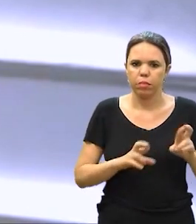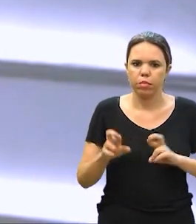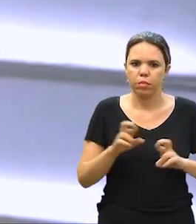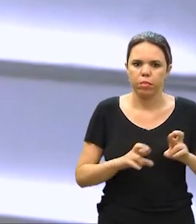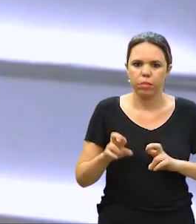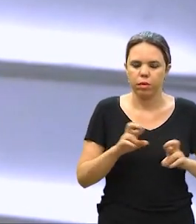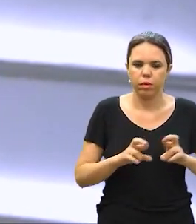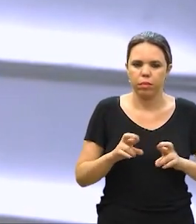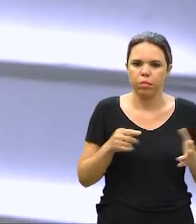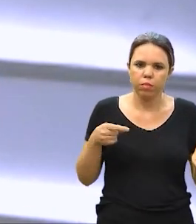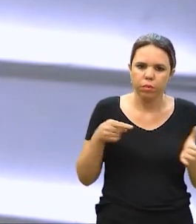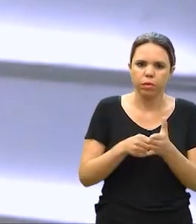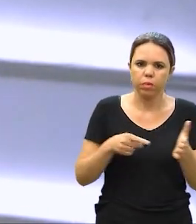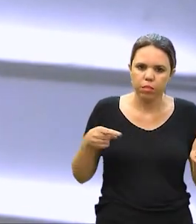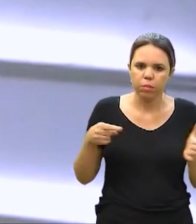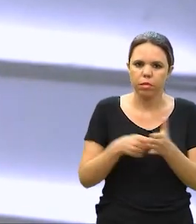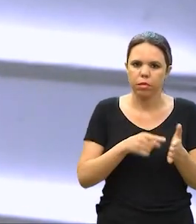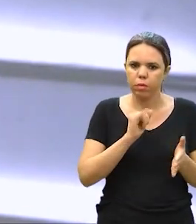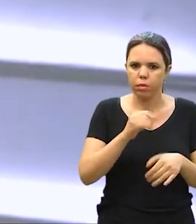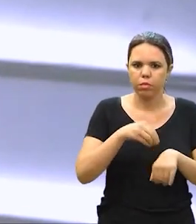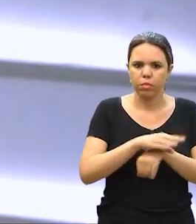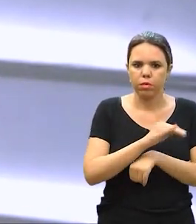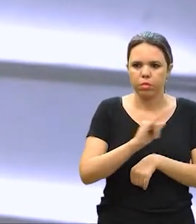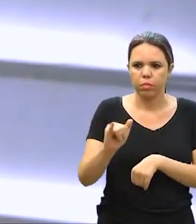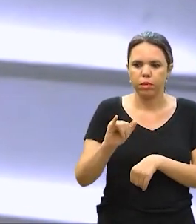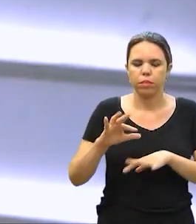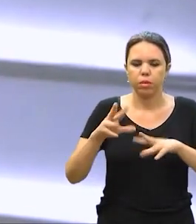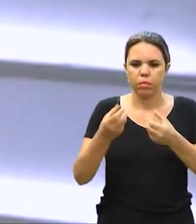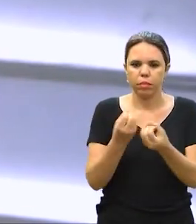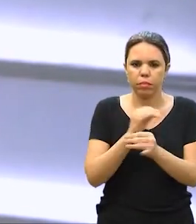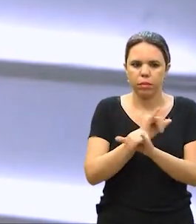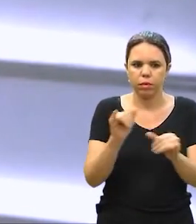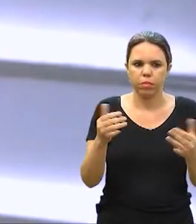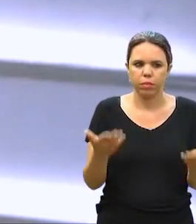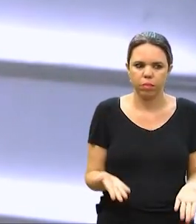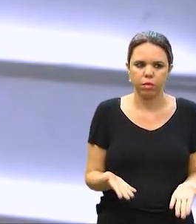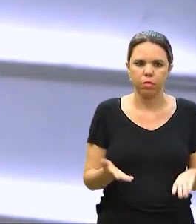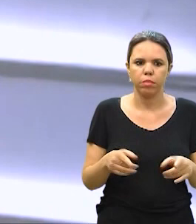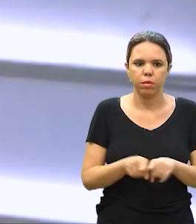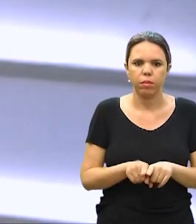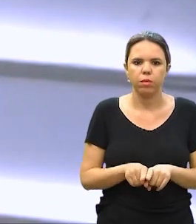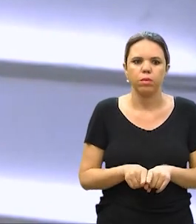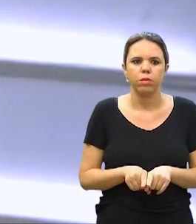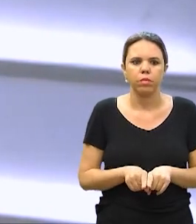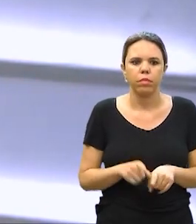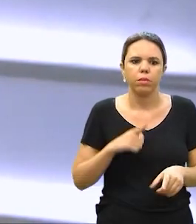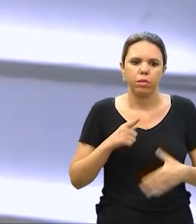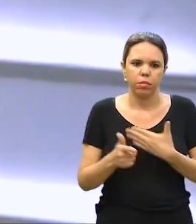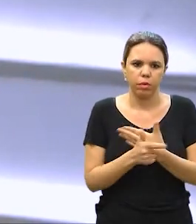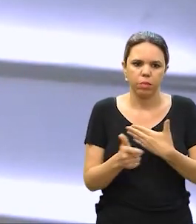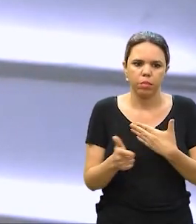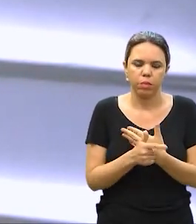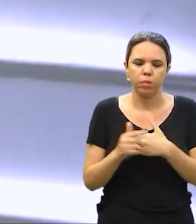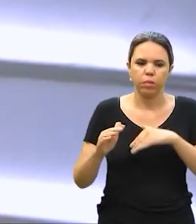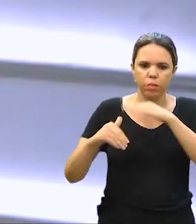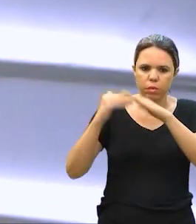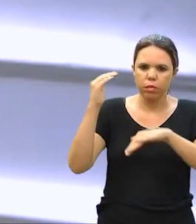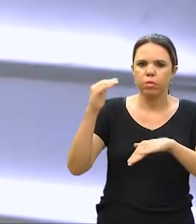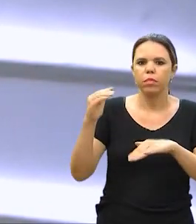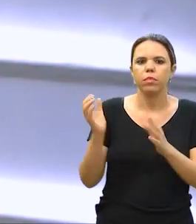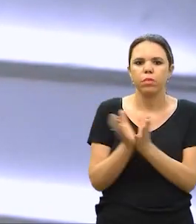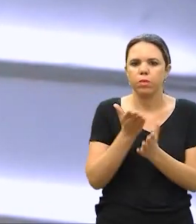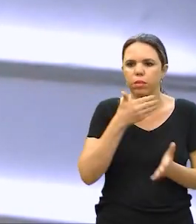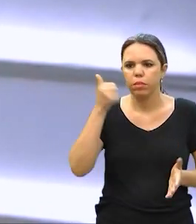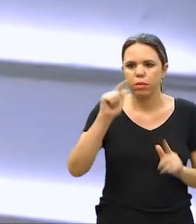monitorando, que vão denunciando pra gente, trazendo para a gente aí todas as informações, mas também ele tem um papel aí de uma construção coletiva